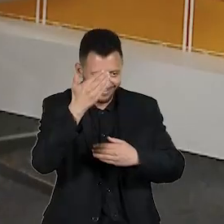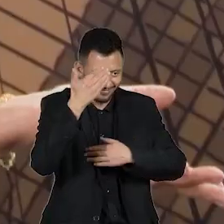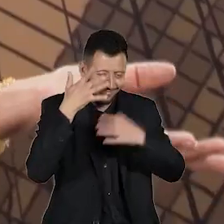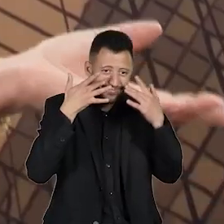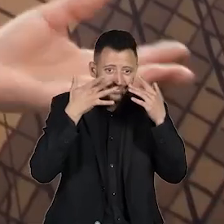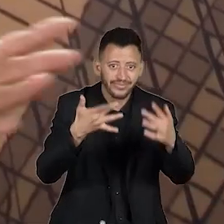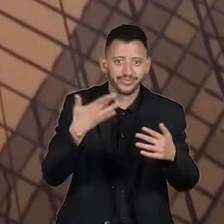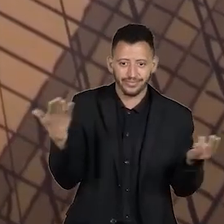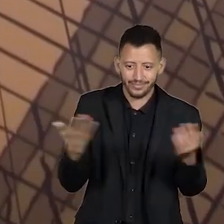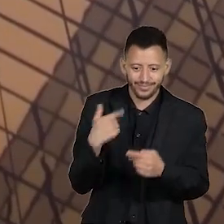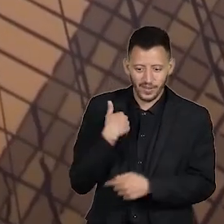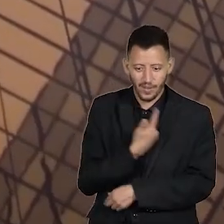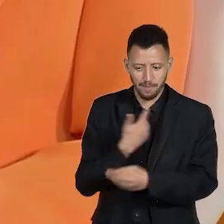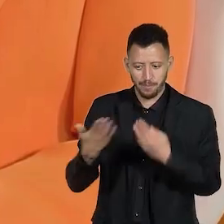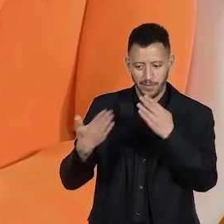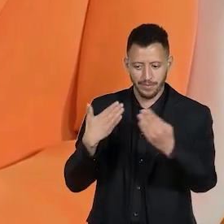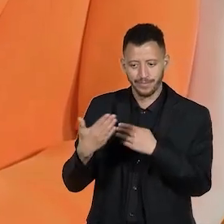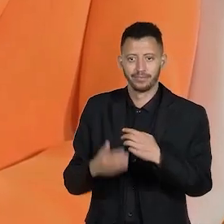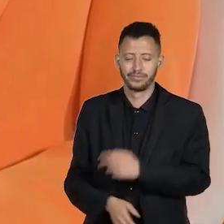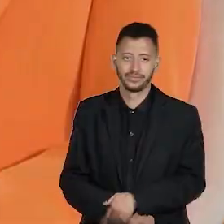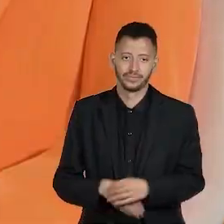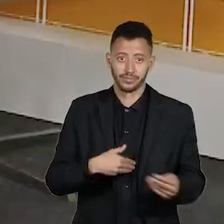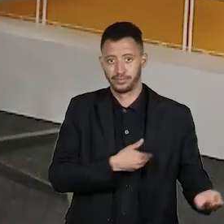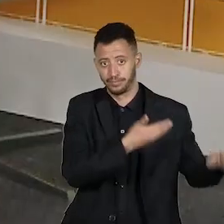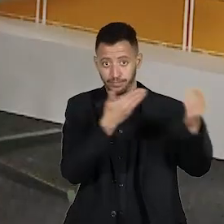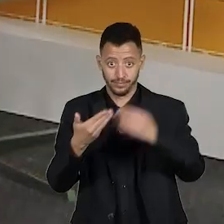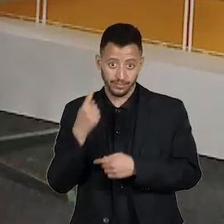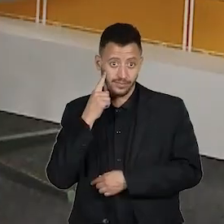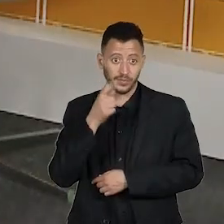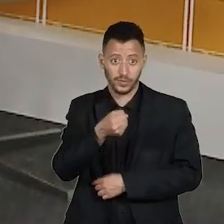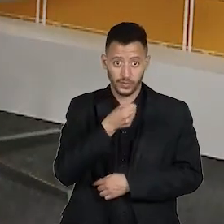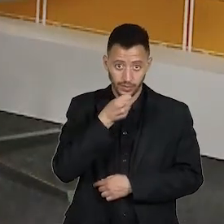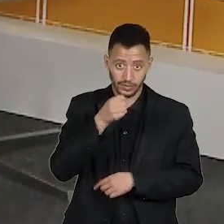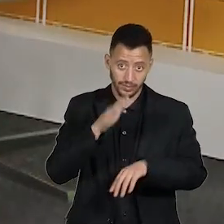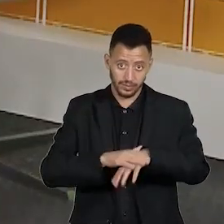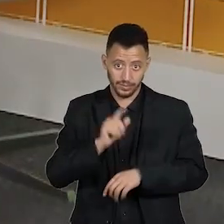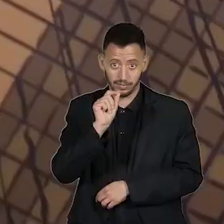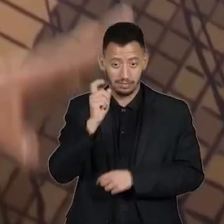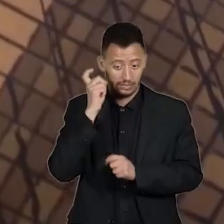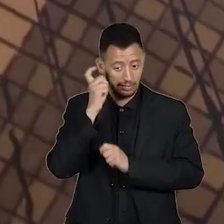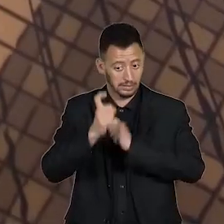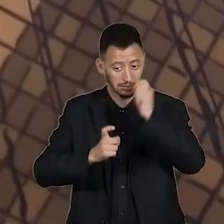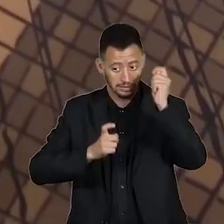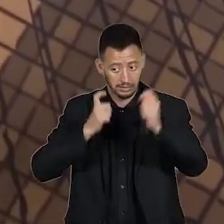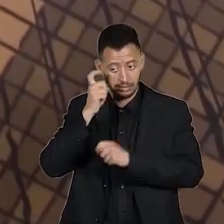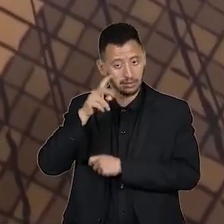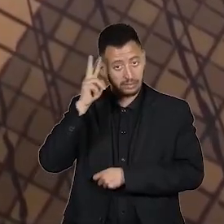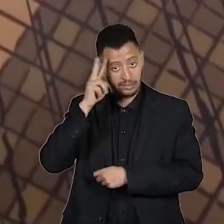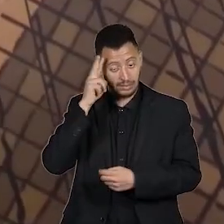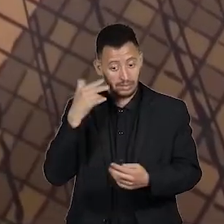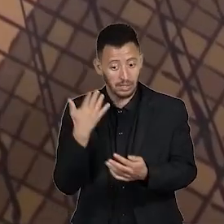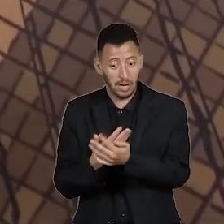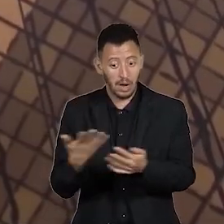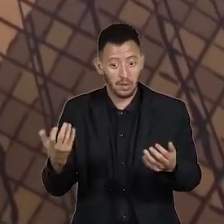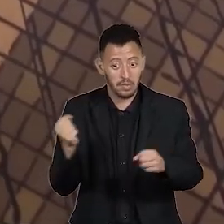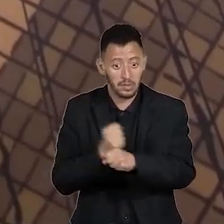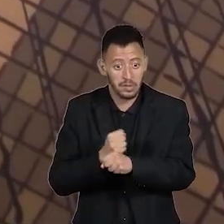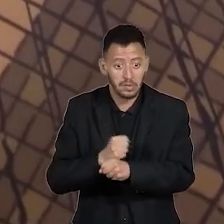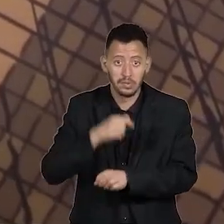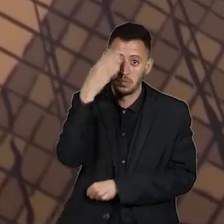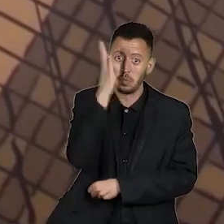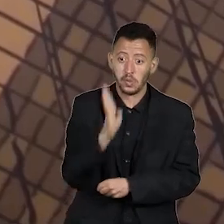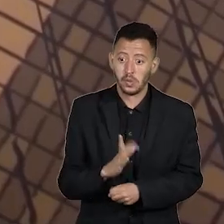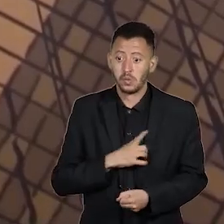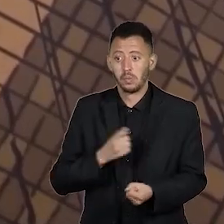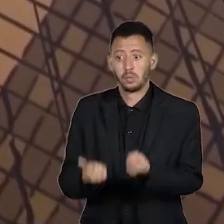Primeiro, quero agradecê-los pela presença aqui no nosso Roda de Conversa. Nós vimos na reportagem que é bem preocupante essa época do